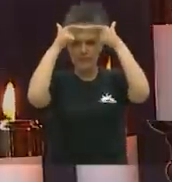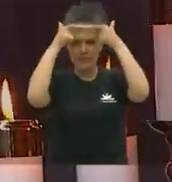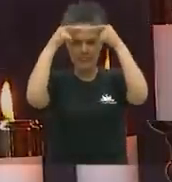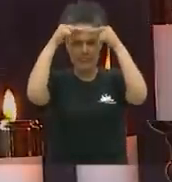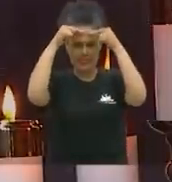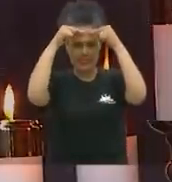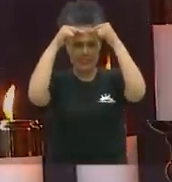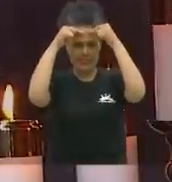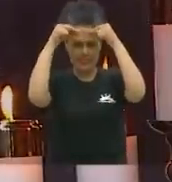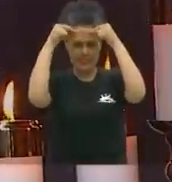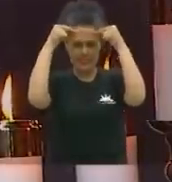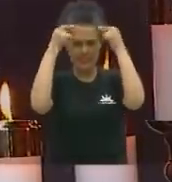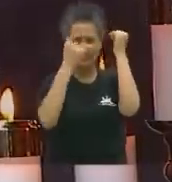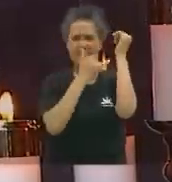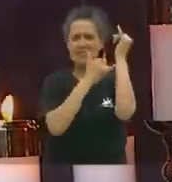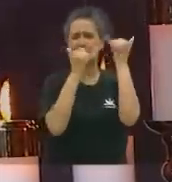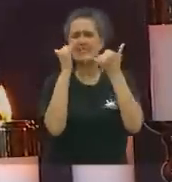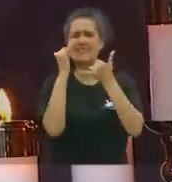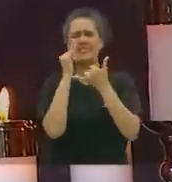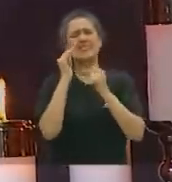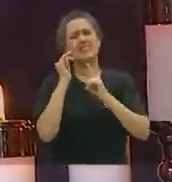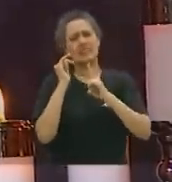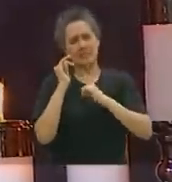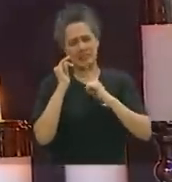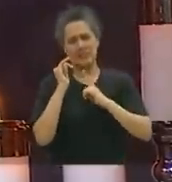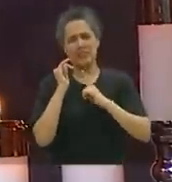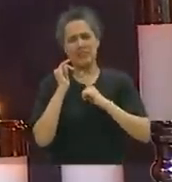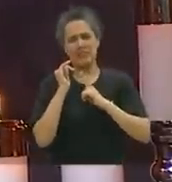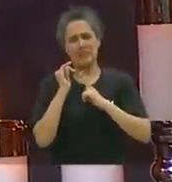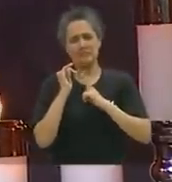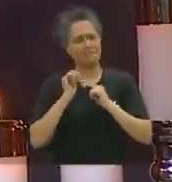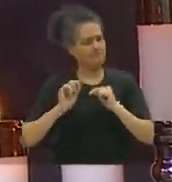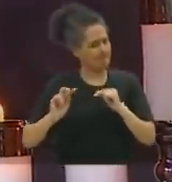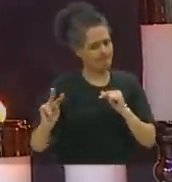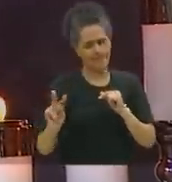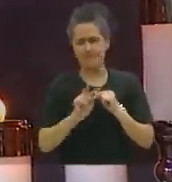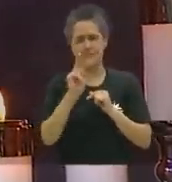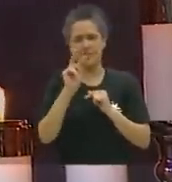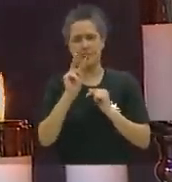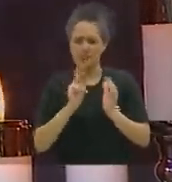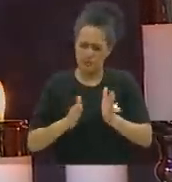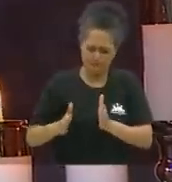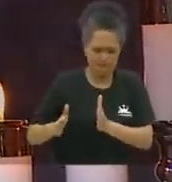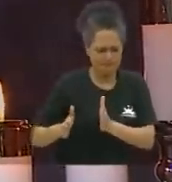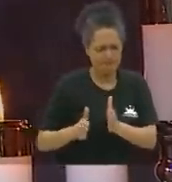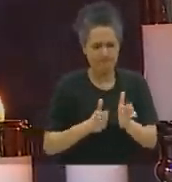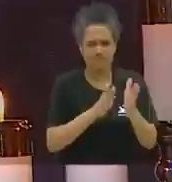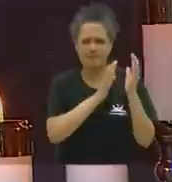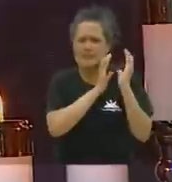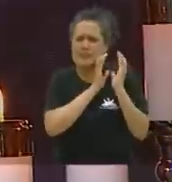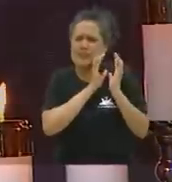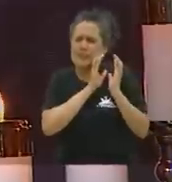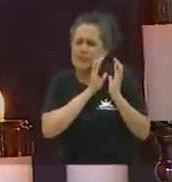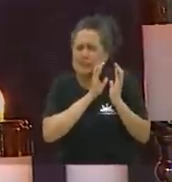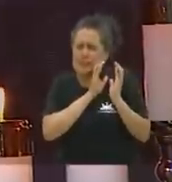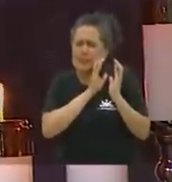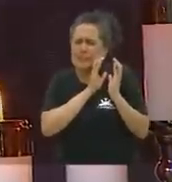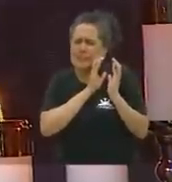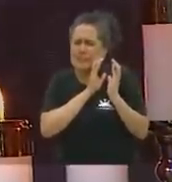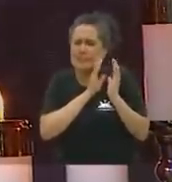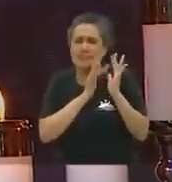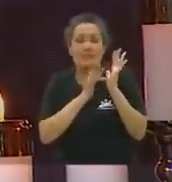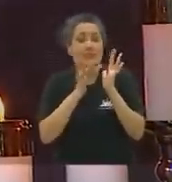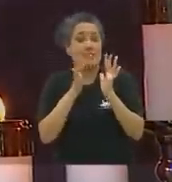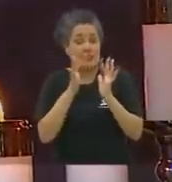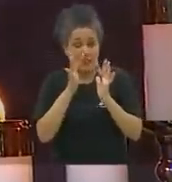carregou, fazer valer a via cruzes que Ele percorreu, fazer valer